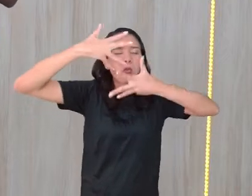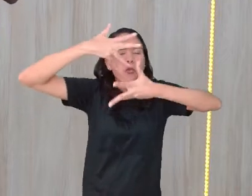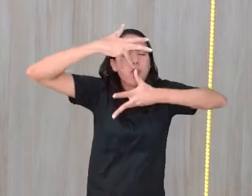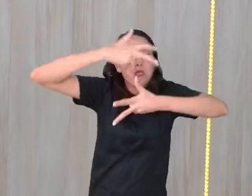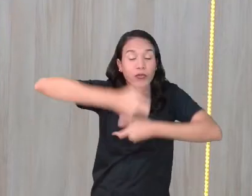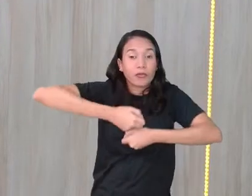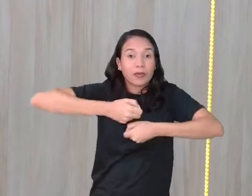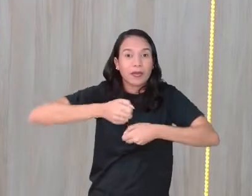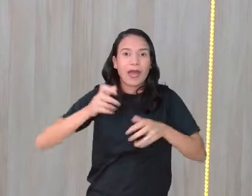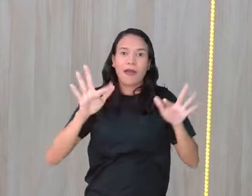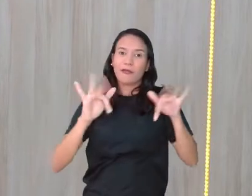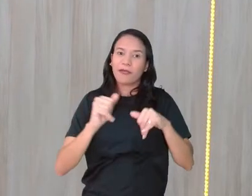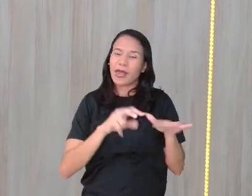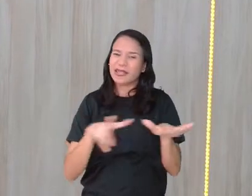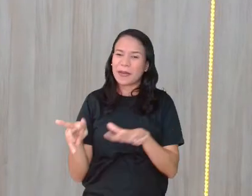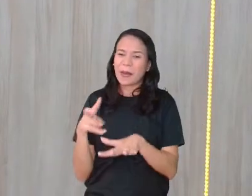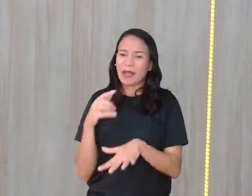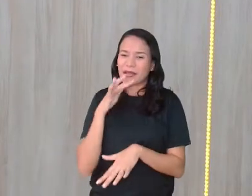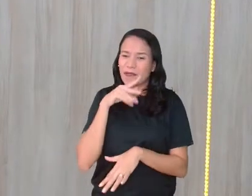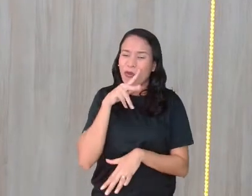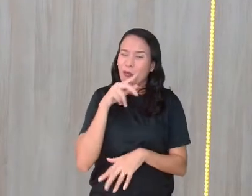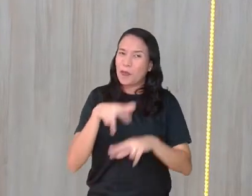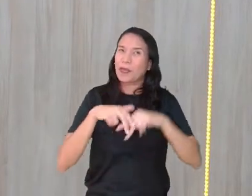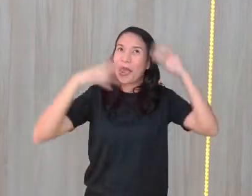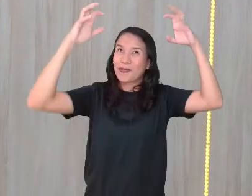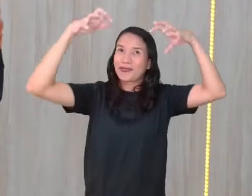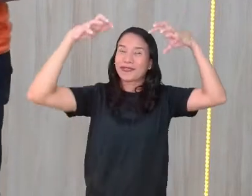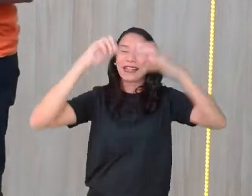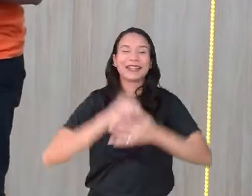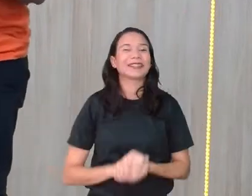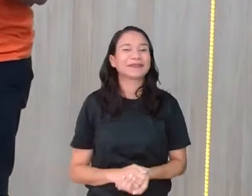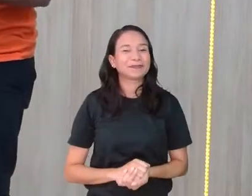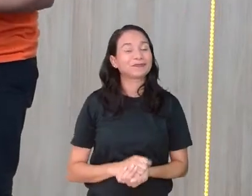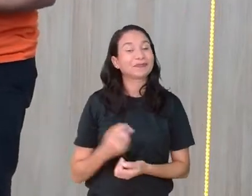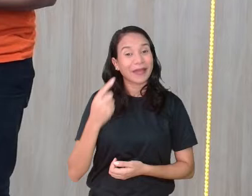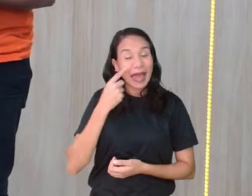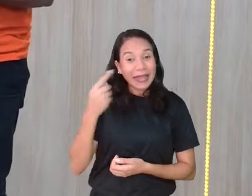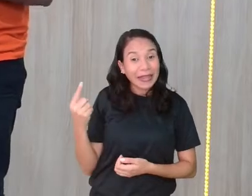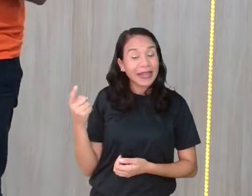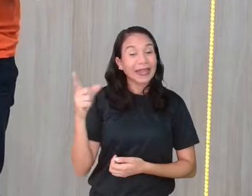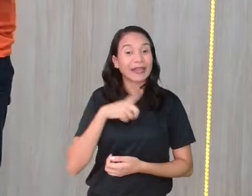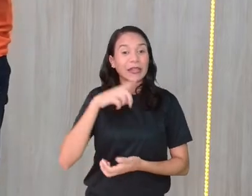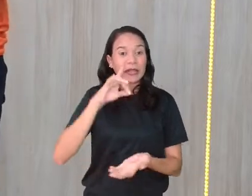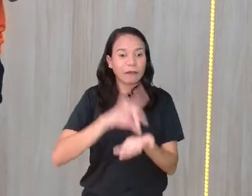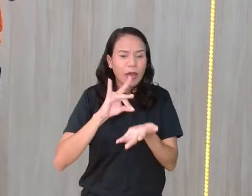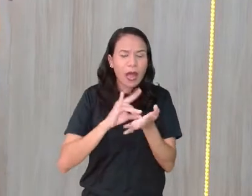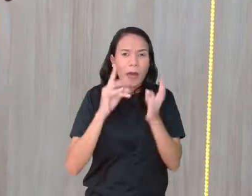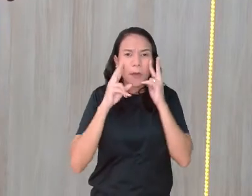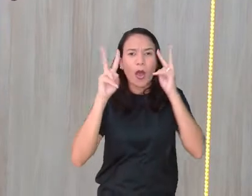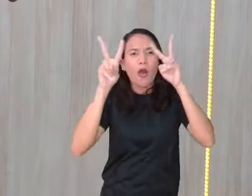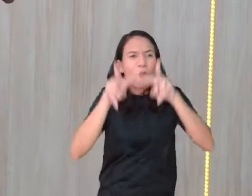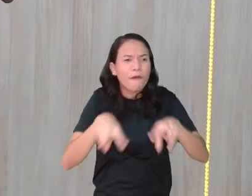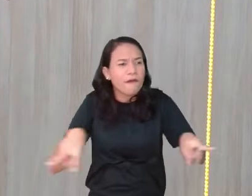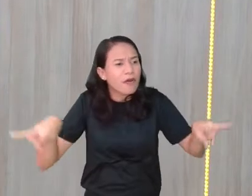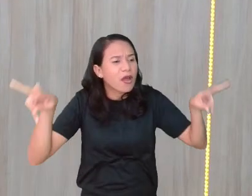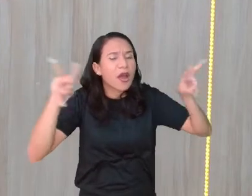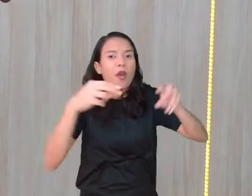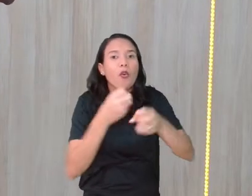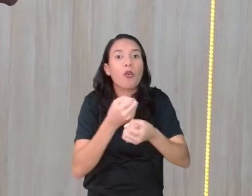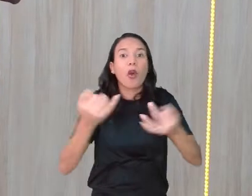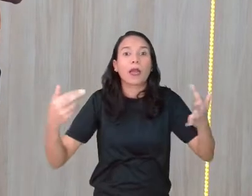esse final de semana não estava tão bom para ir lá não, porque foi meio de chuva. Né? Mas Maragogi, por exemplo, você vê o quê? Aquela quantidade